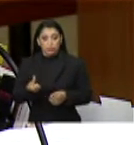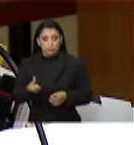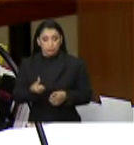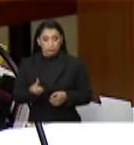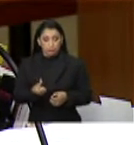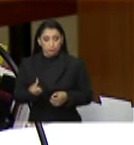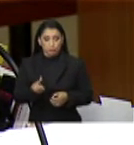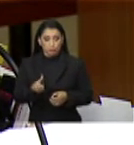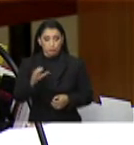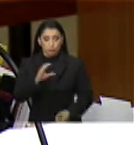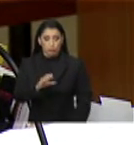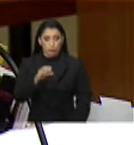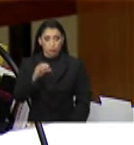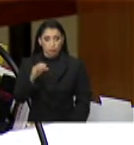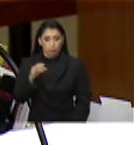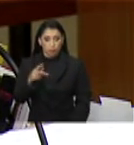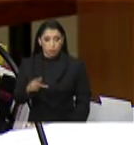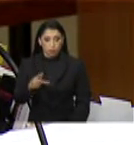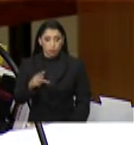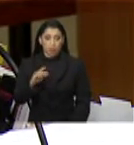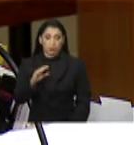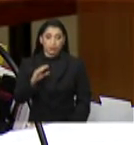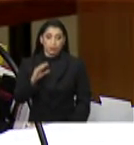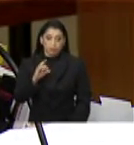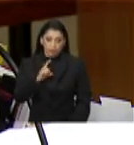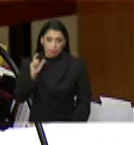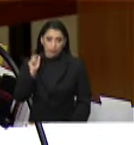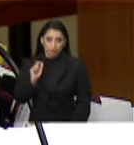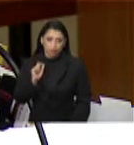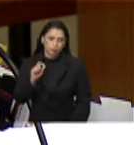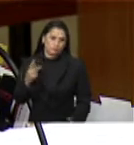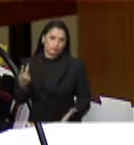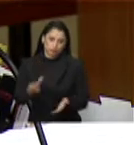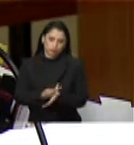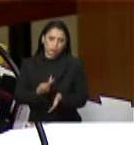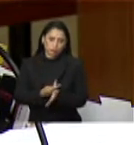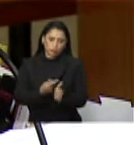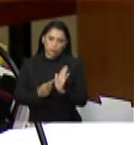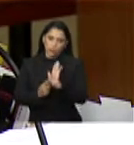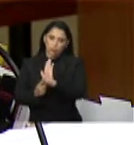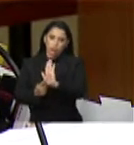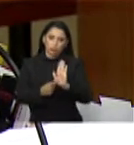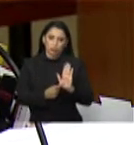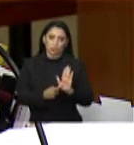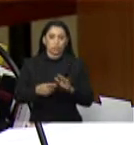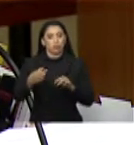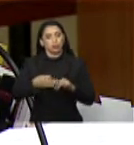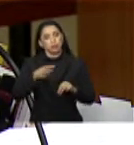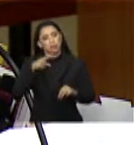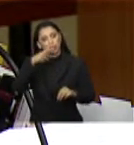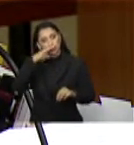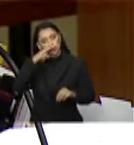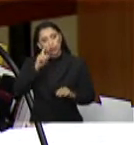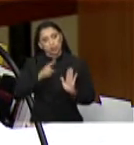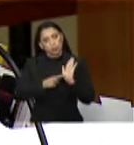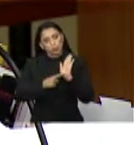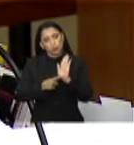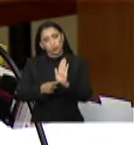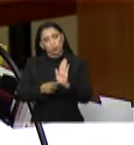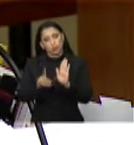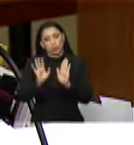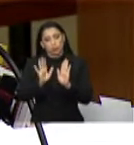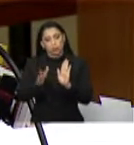do Código de Processo o erro de fato Como já amplamente demonstrado é faquinha